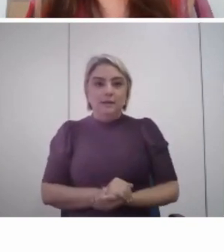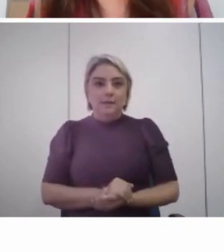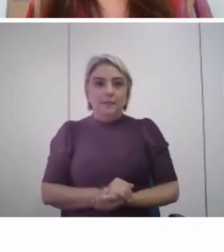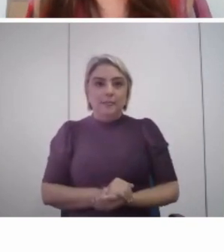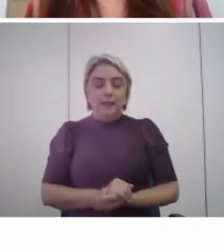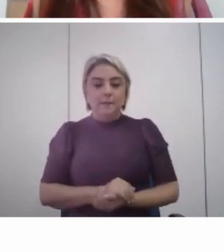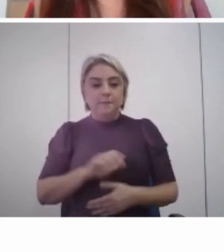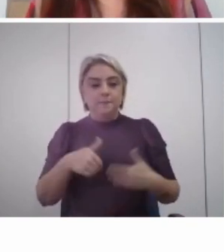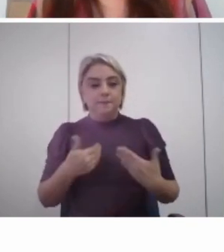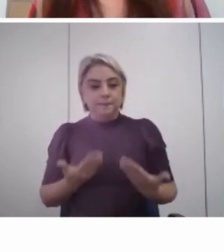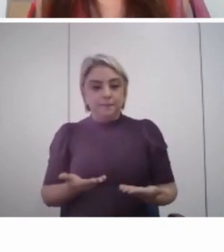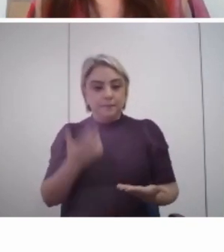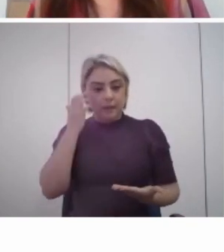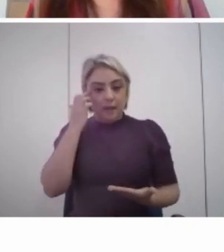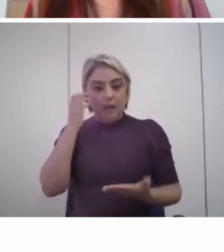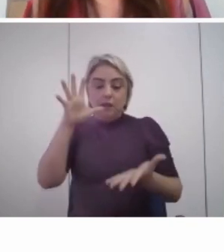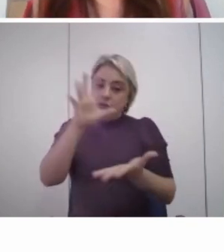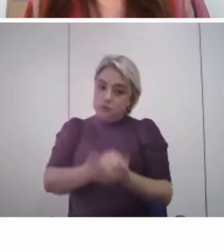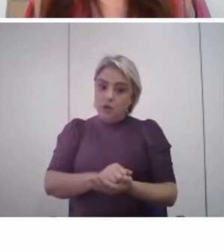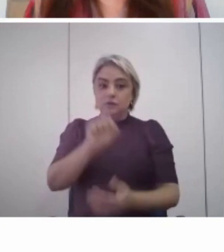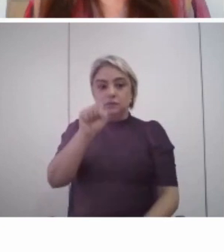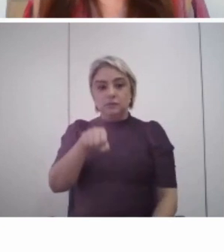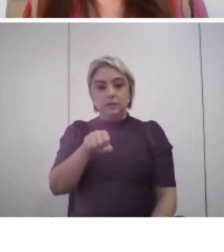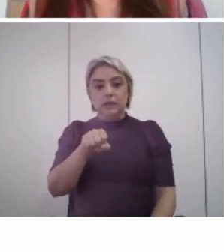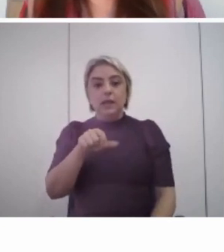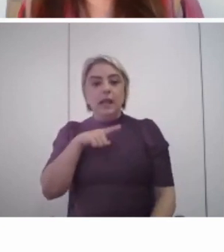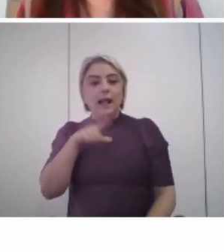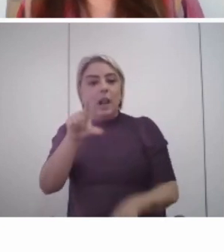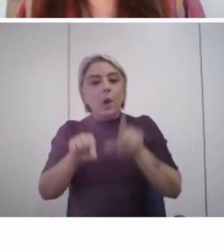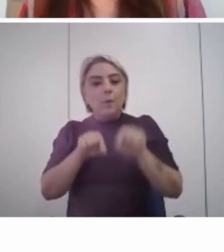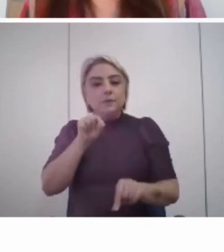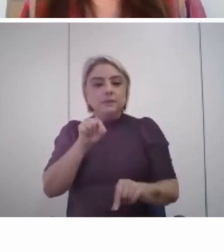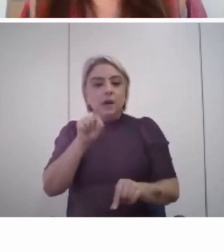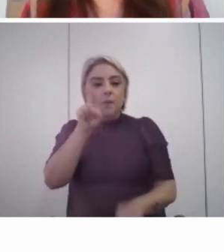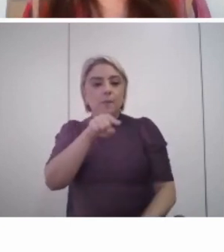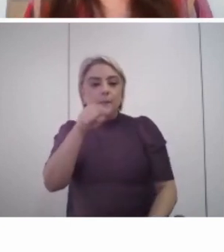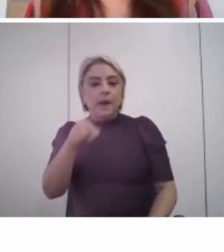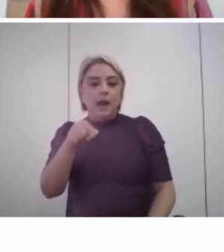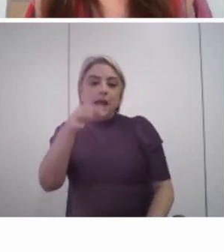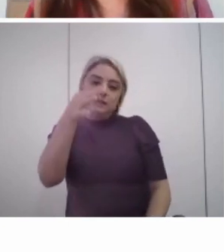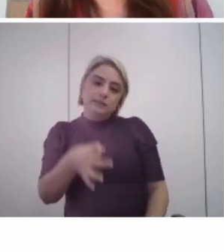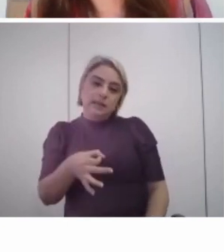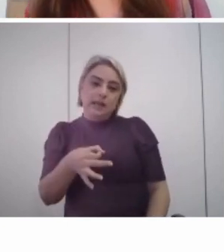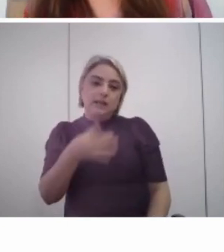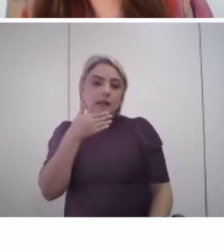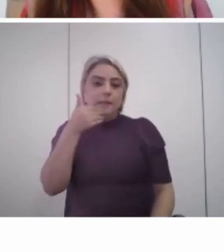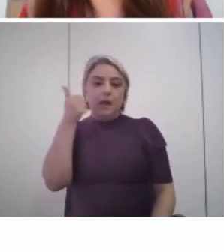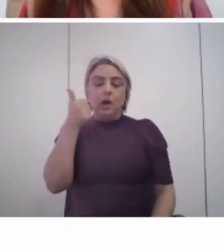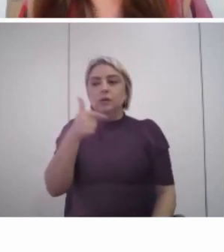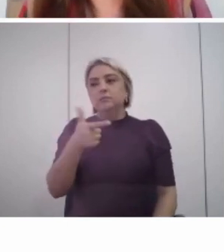as empresas de fabricação desses softwares se aquela opção que está vindo pré-marcada é a ideal, ou se é melhor que não venha